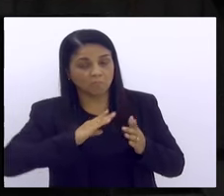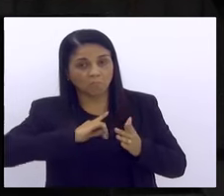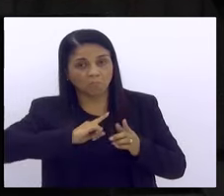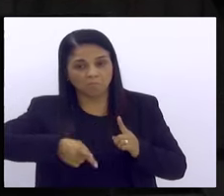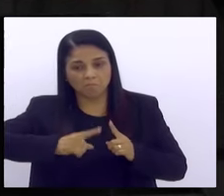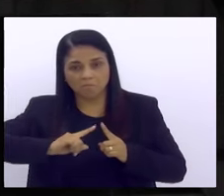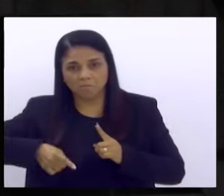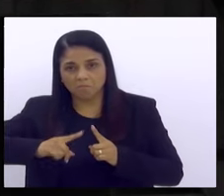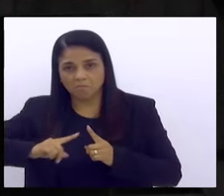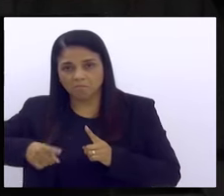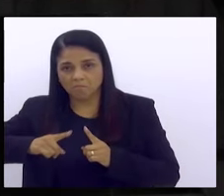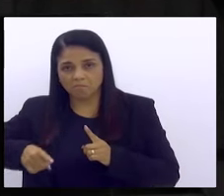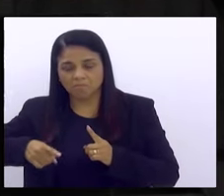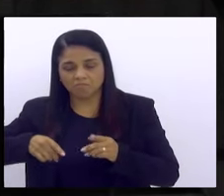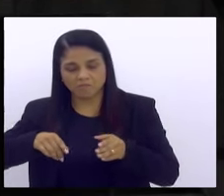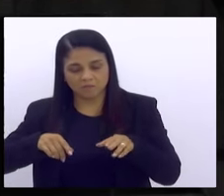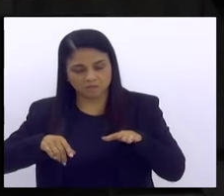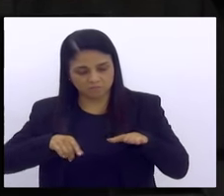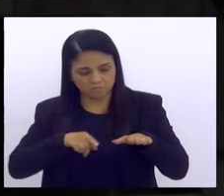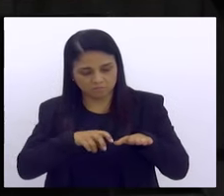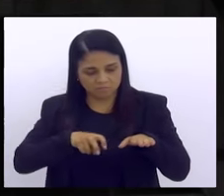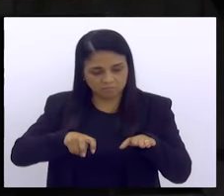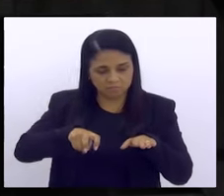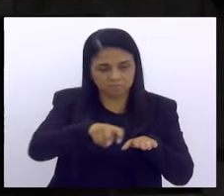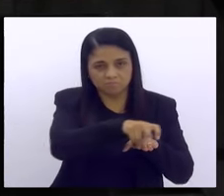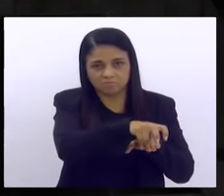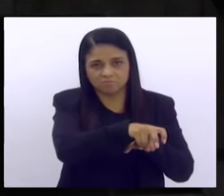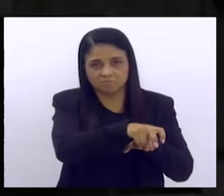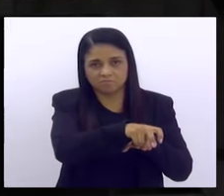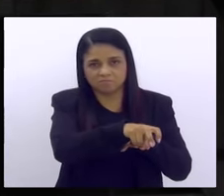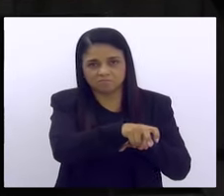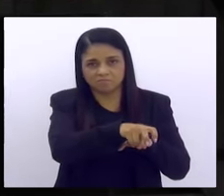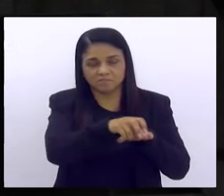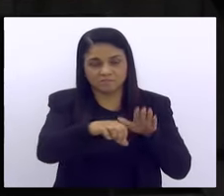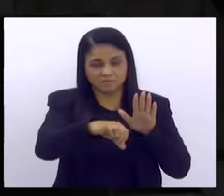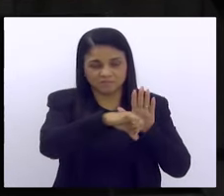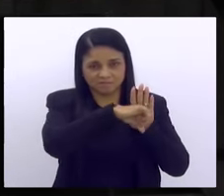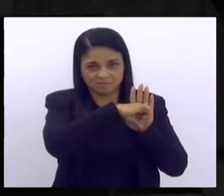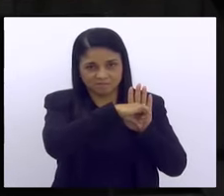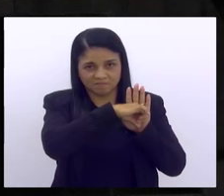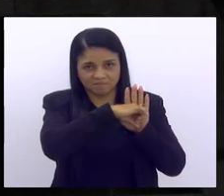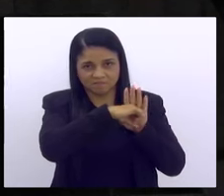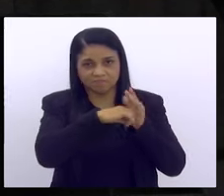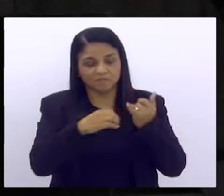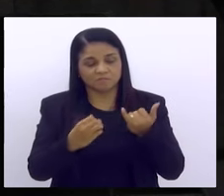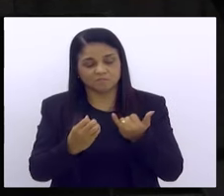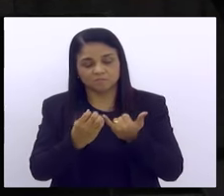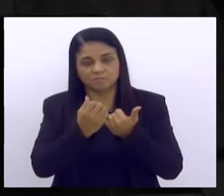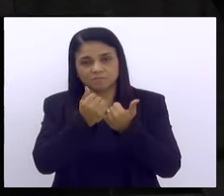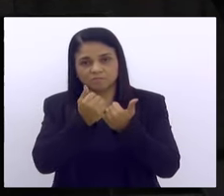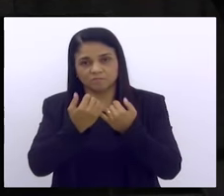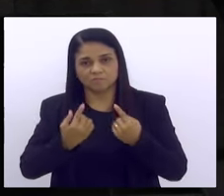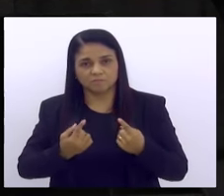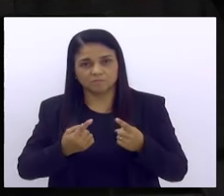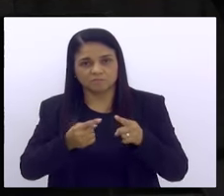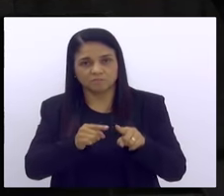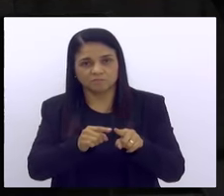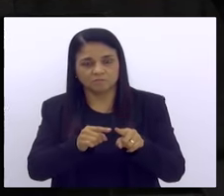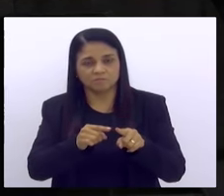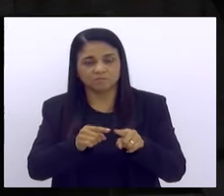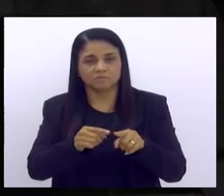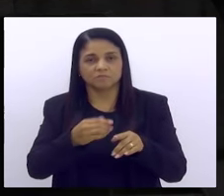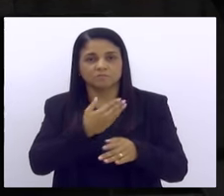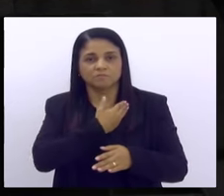coibição de evasão de tarifa, de crimes contra o patrimônio público,